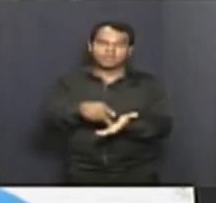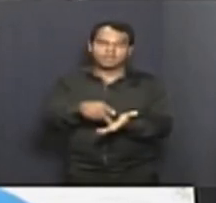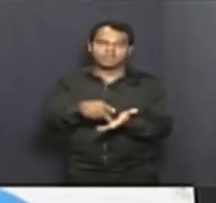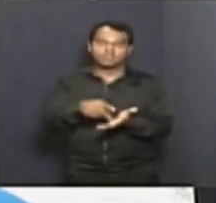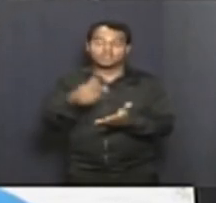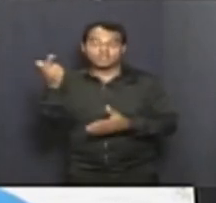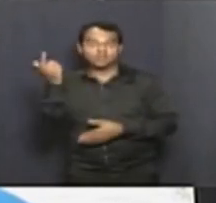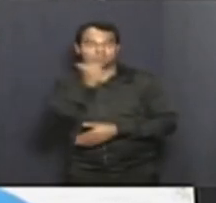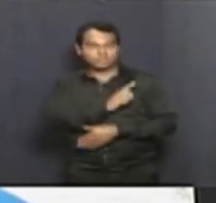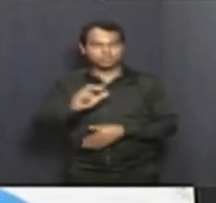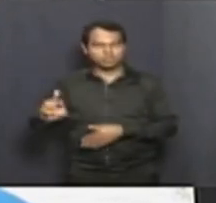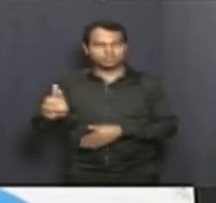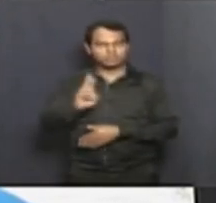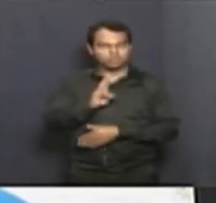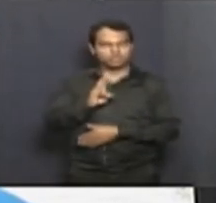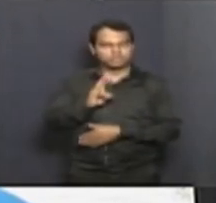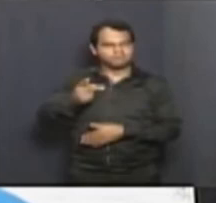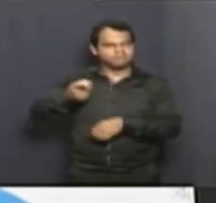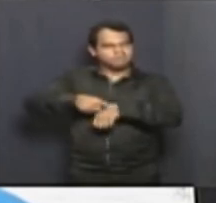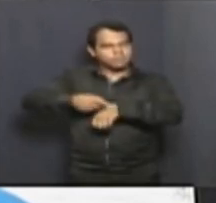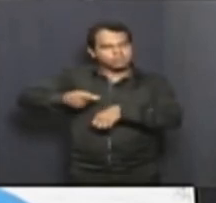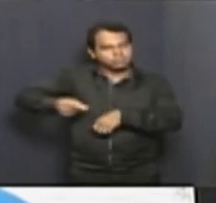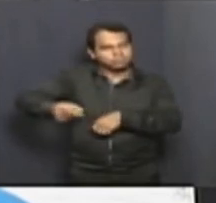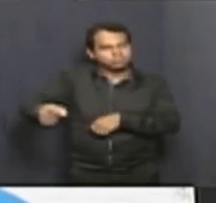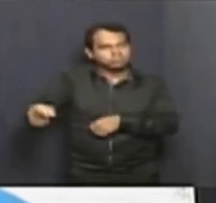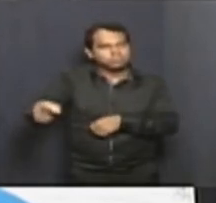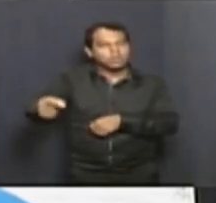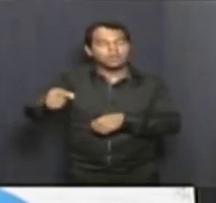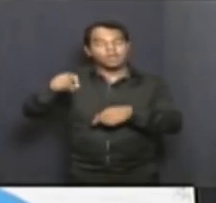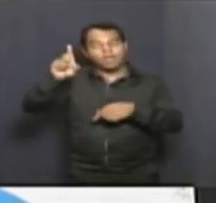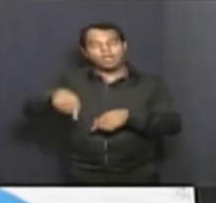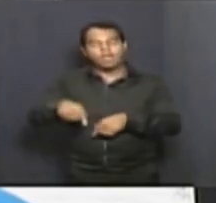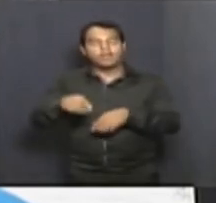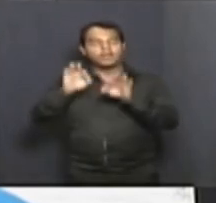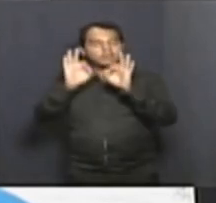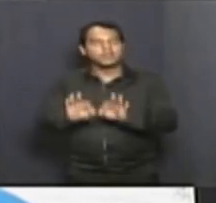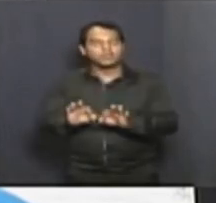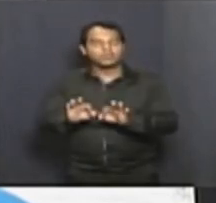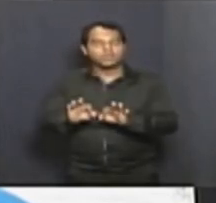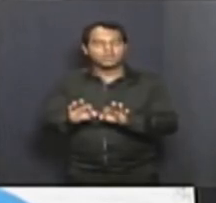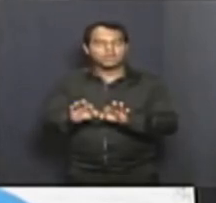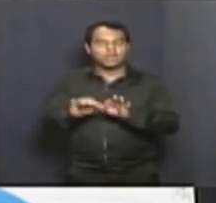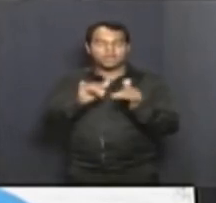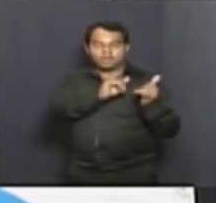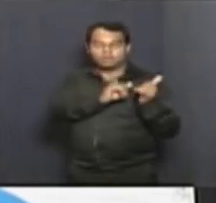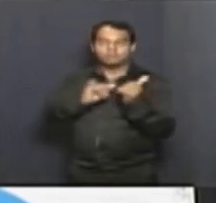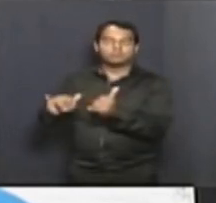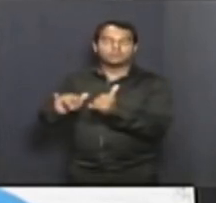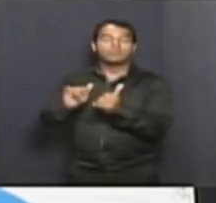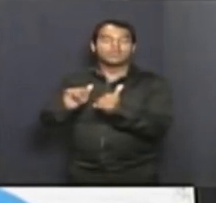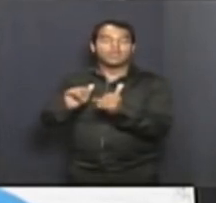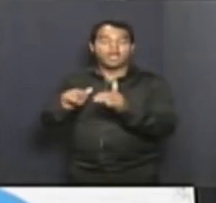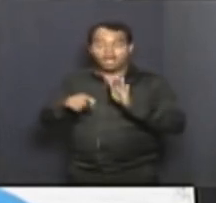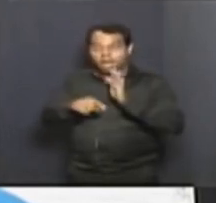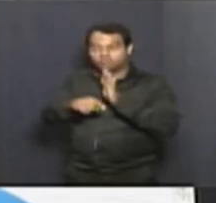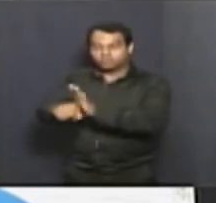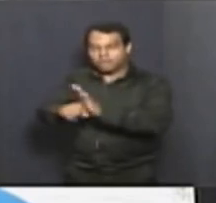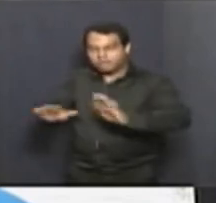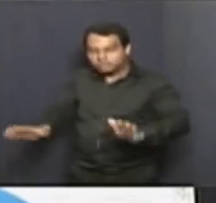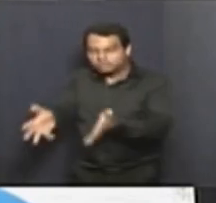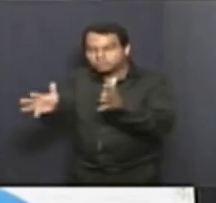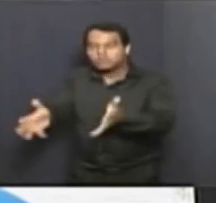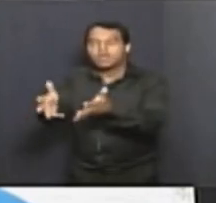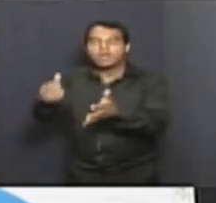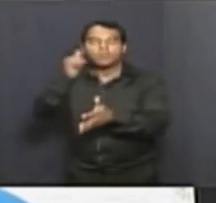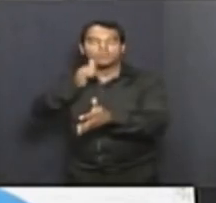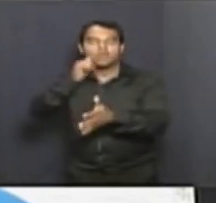um resultado duradouro é exatamente a gente combinar pela independência da mulher profissionaliza